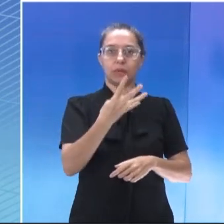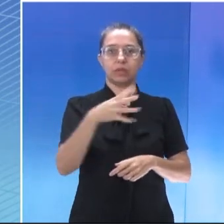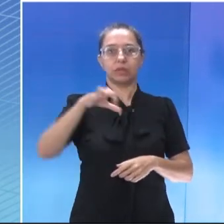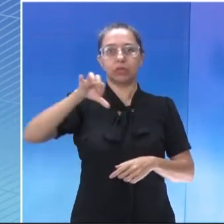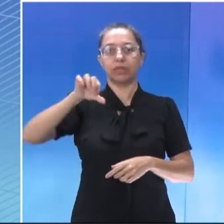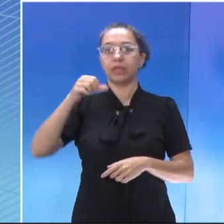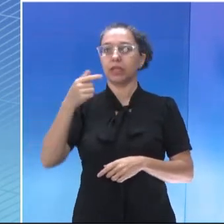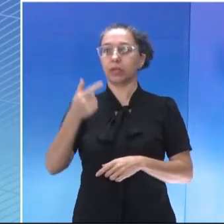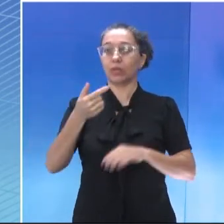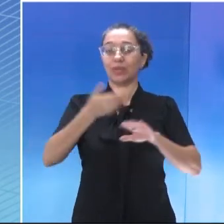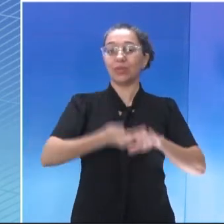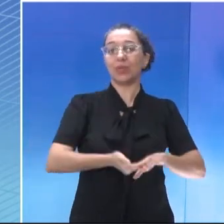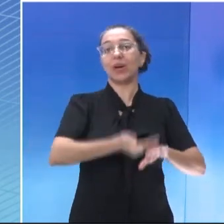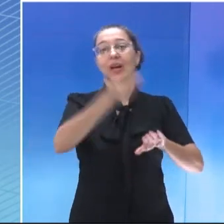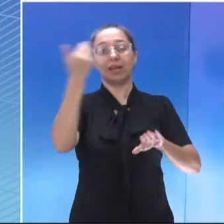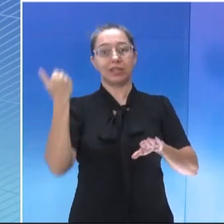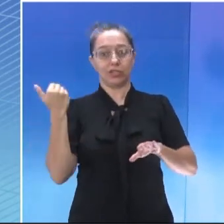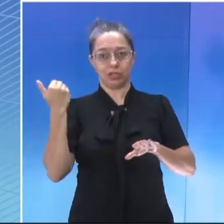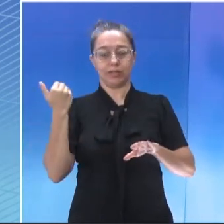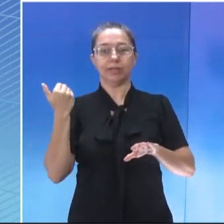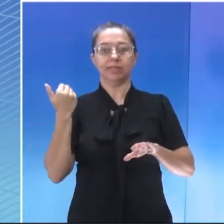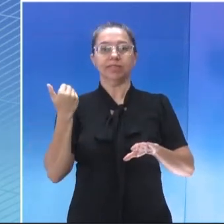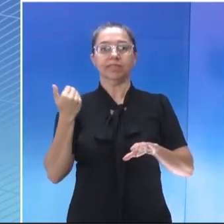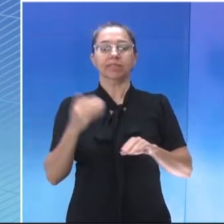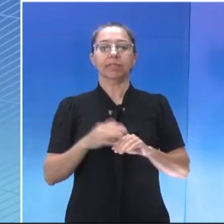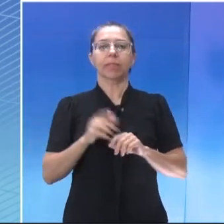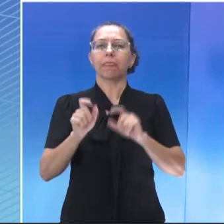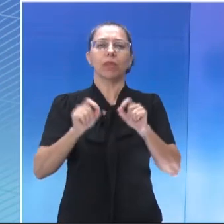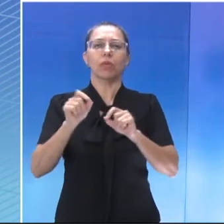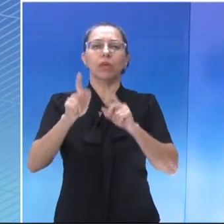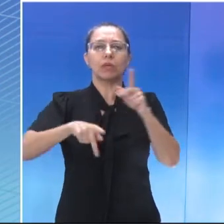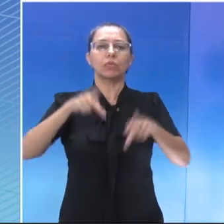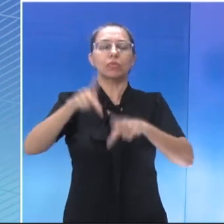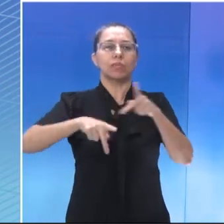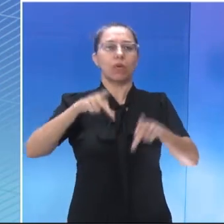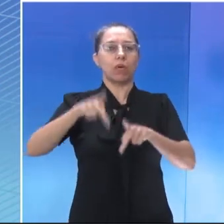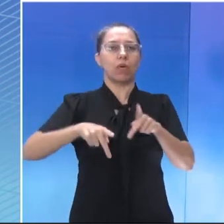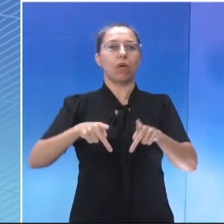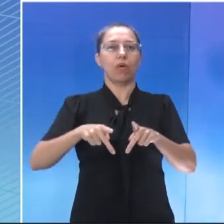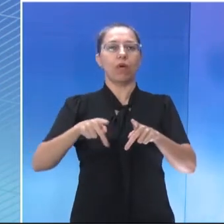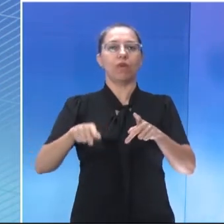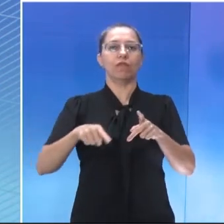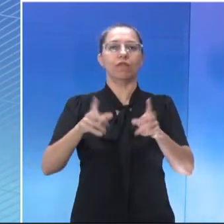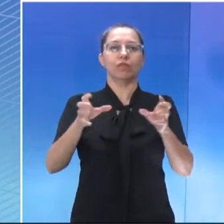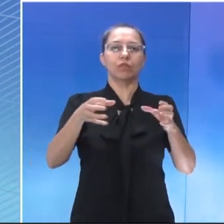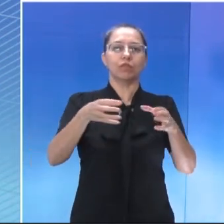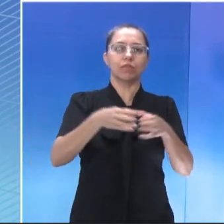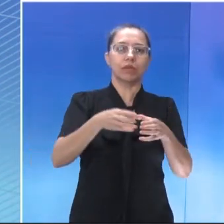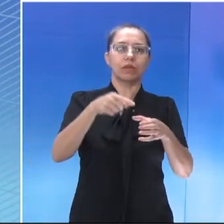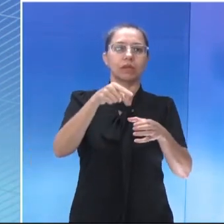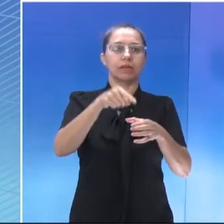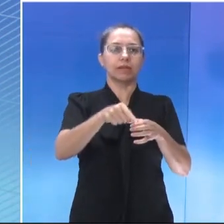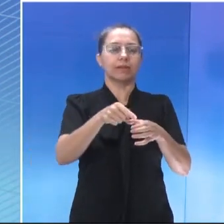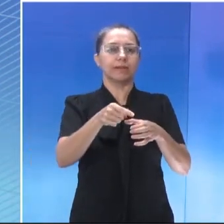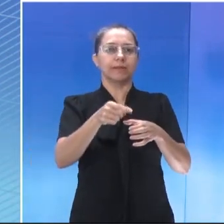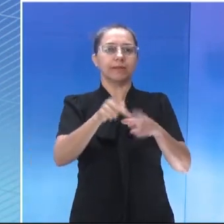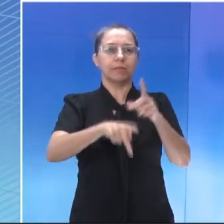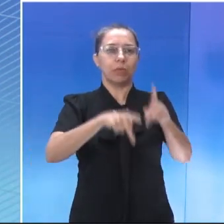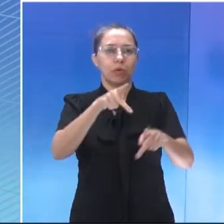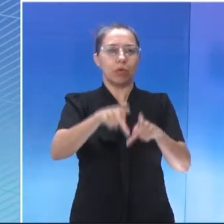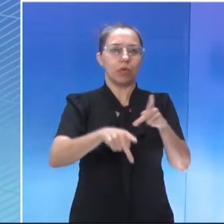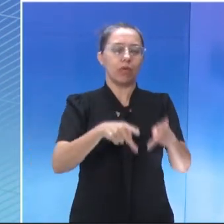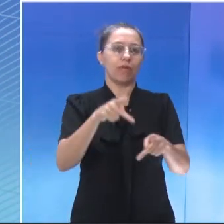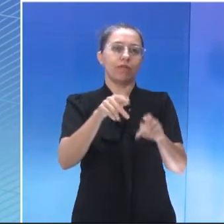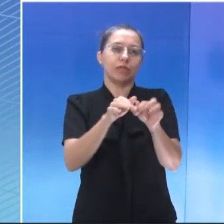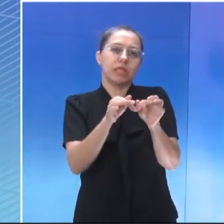1492. Antes de Colombo, o que os povos, tanto de civilizações complexas ou